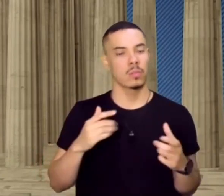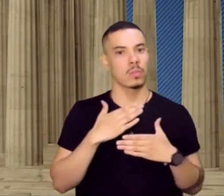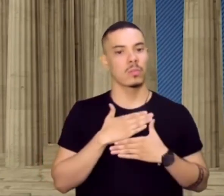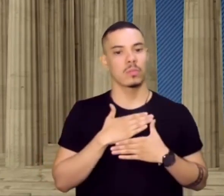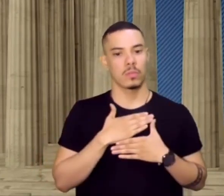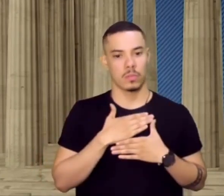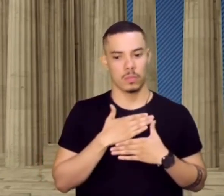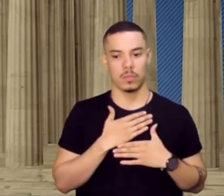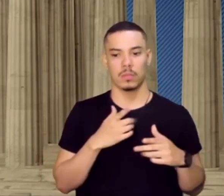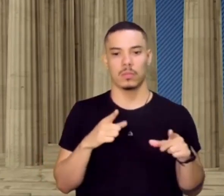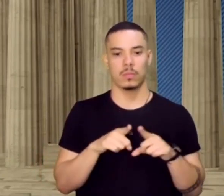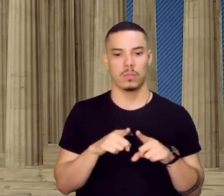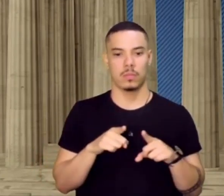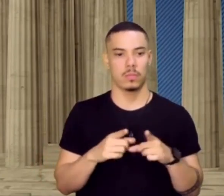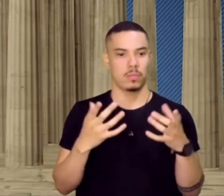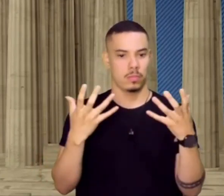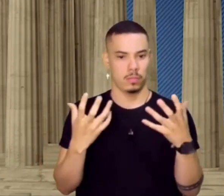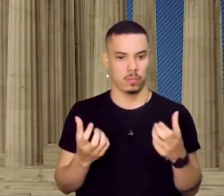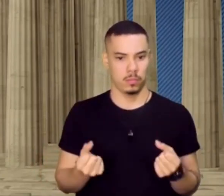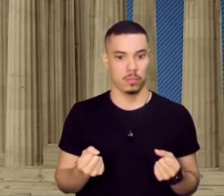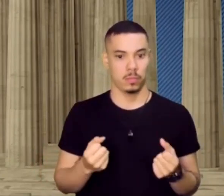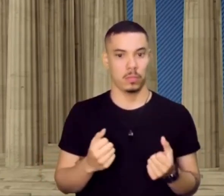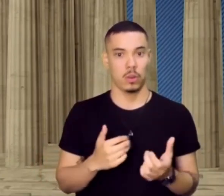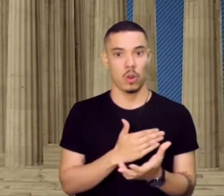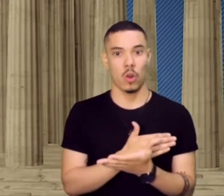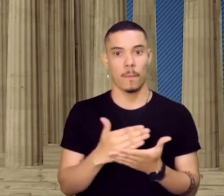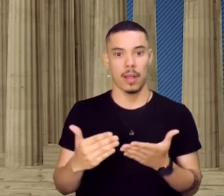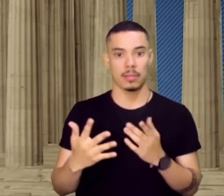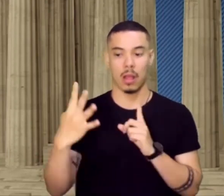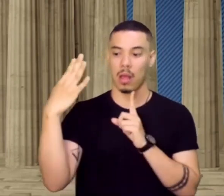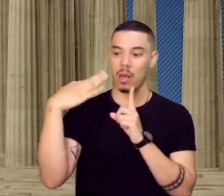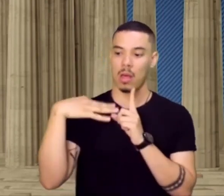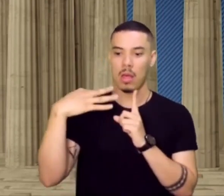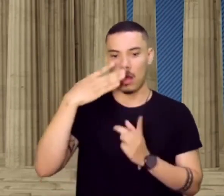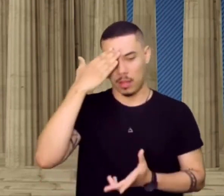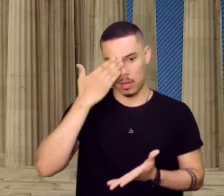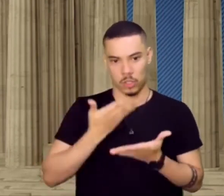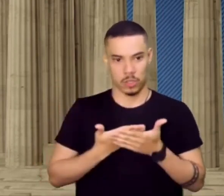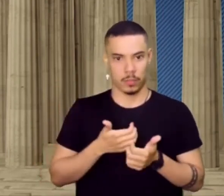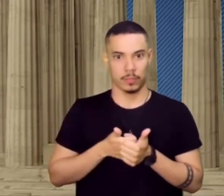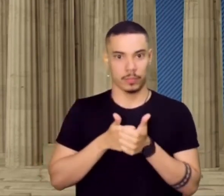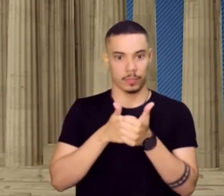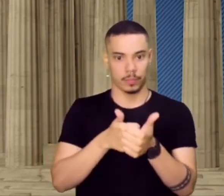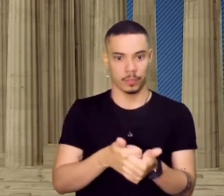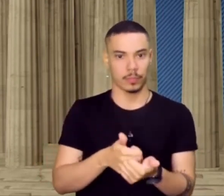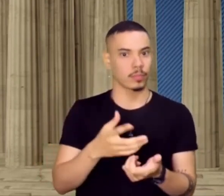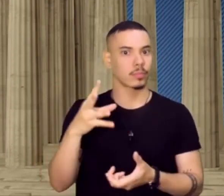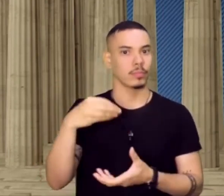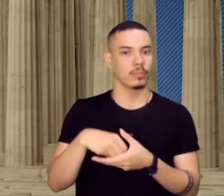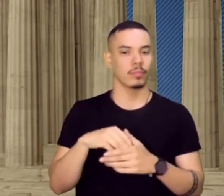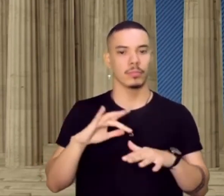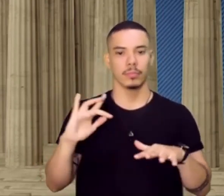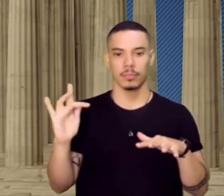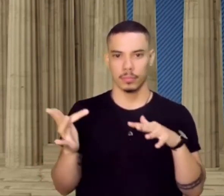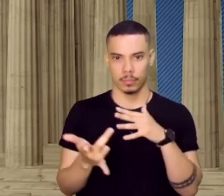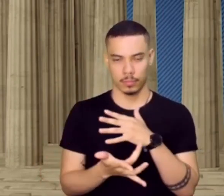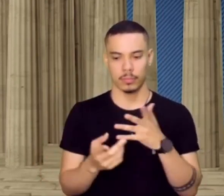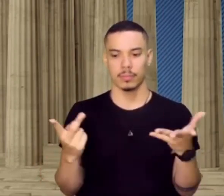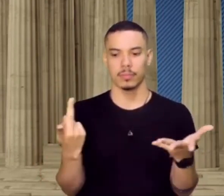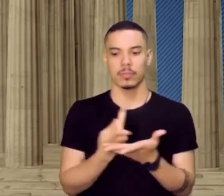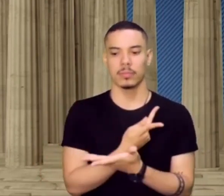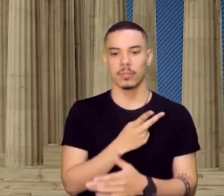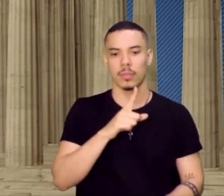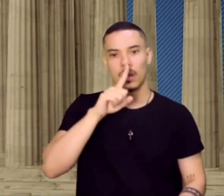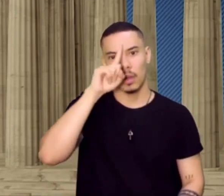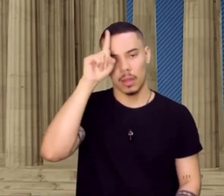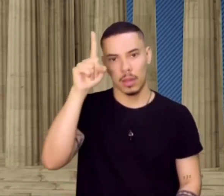gostam e aderem a ela e começam a me seguir. Mais ou menos dentro das redes sociais tem isso, né? As pessoas criam uma